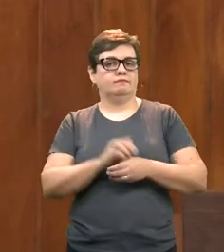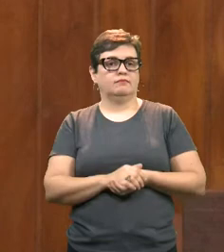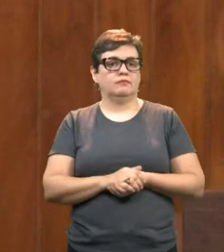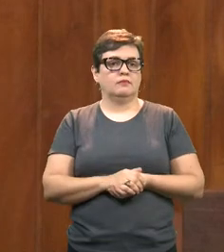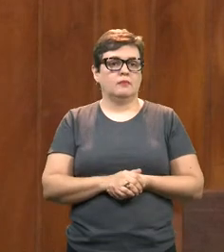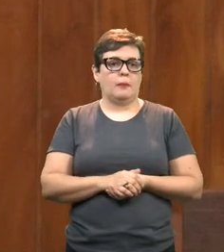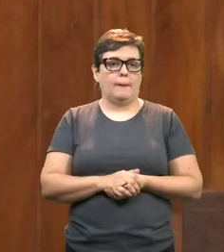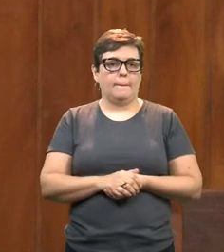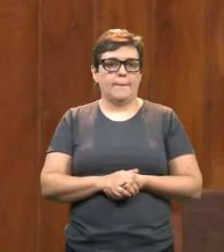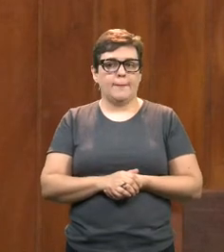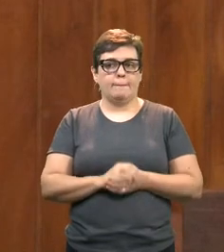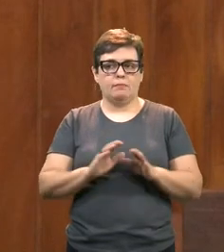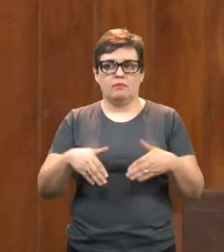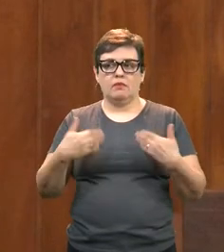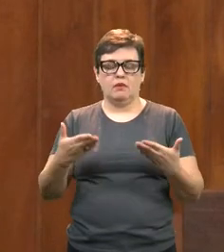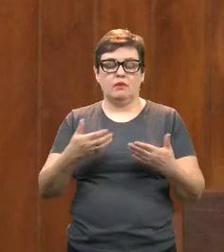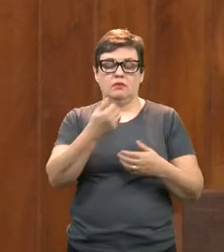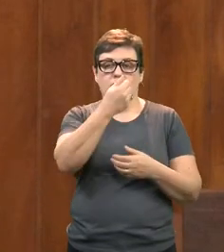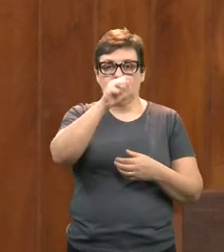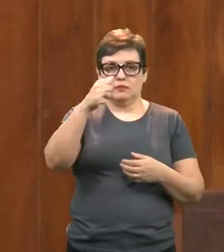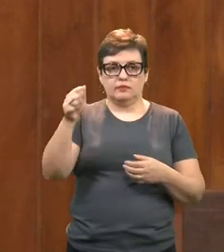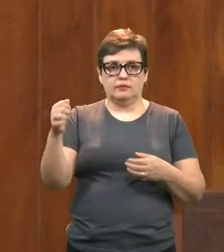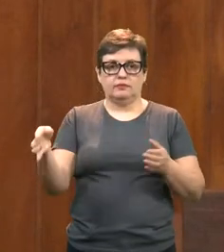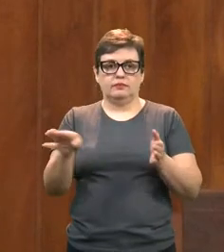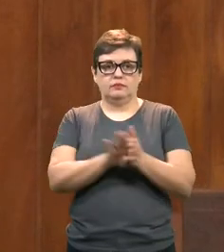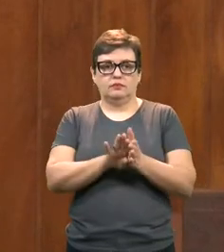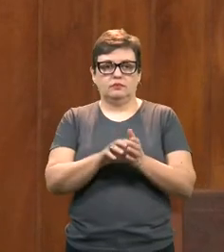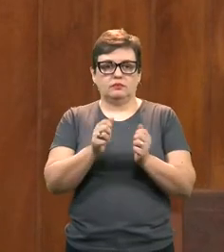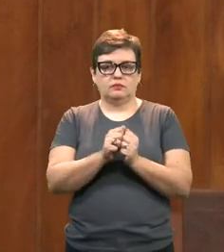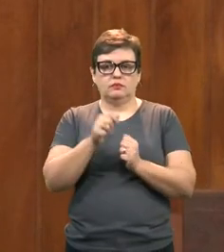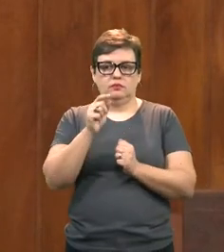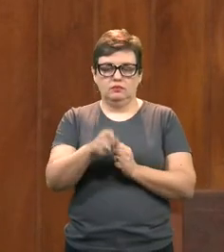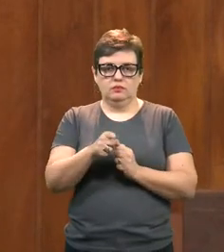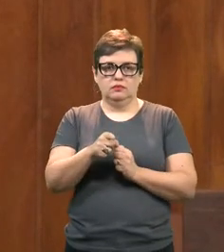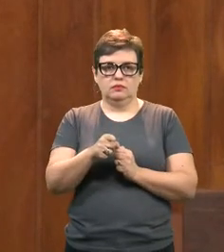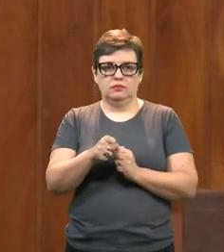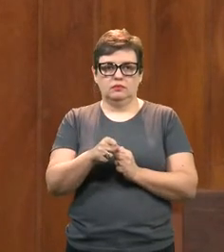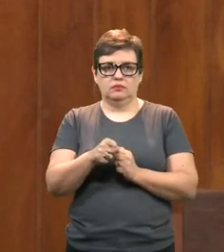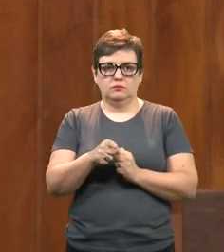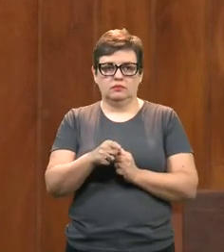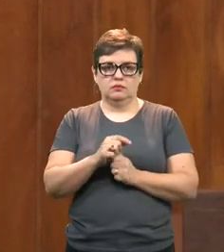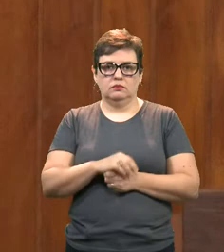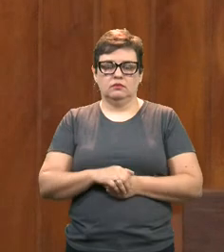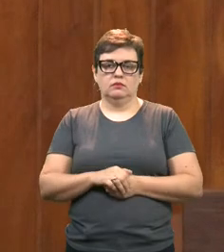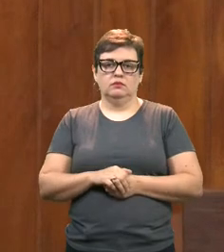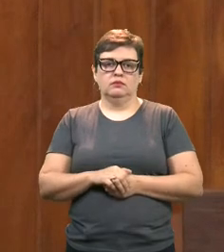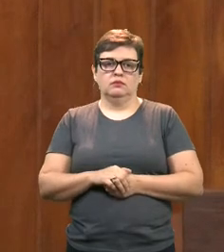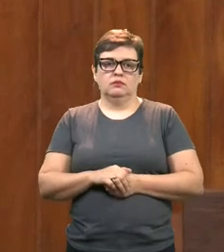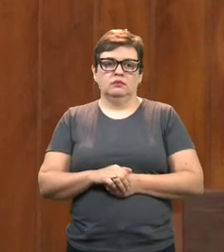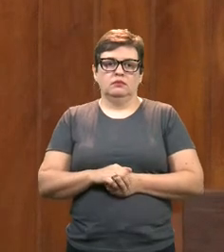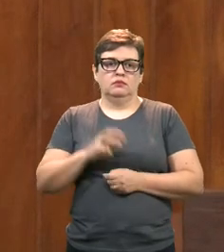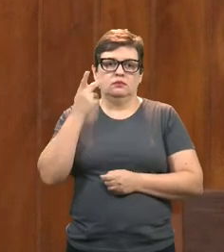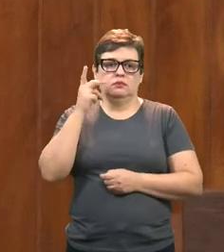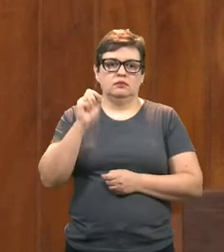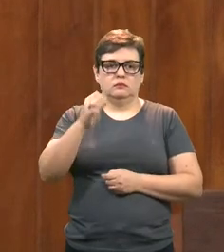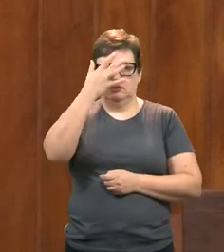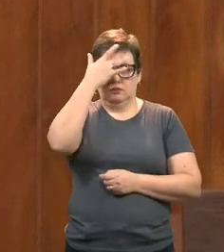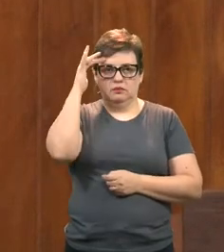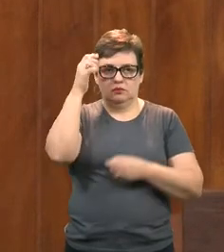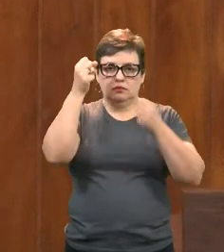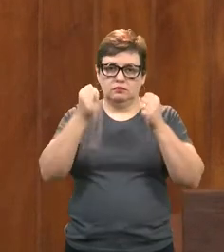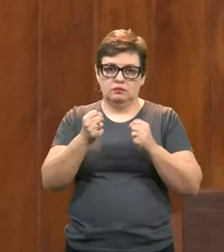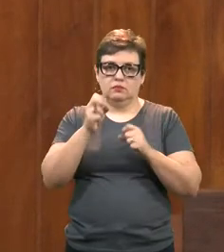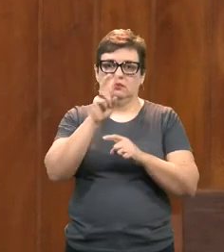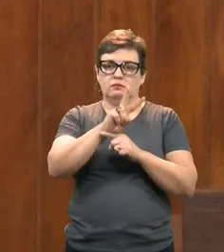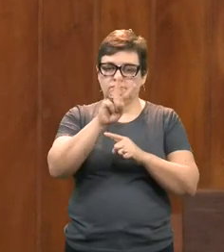Então, a associação, ela vem com essa finalidade de que as pessoas possam sim se